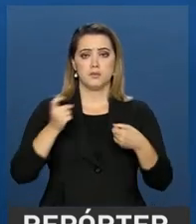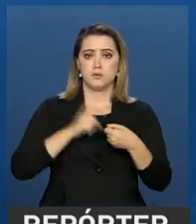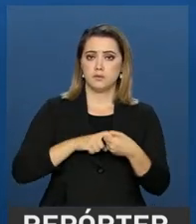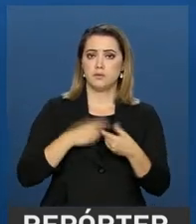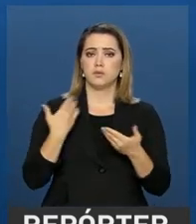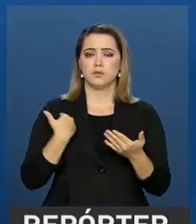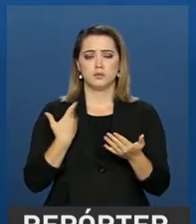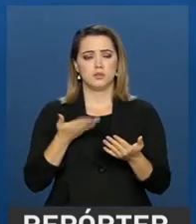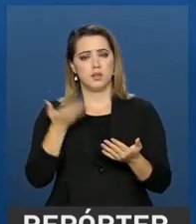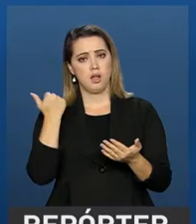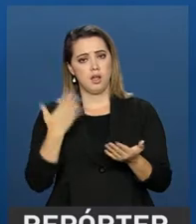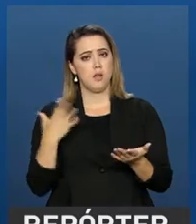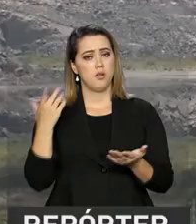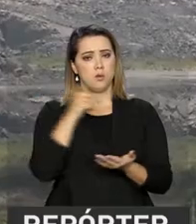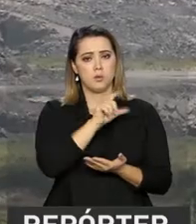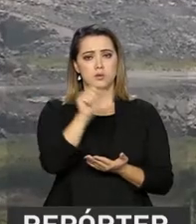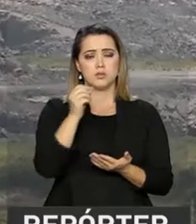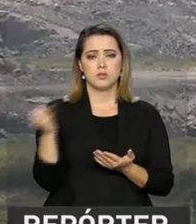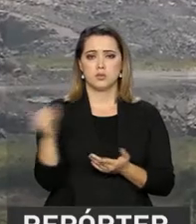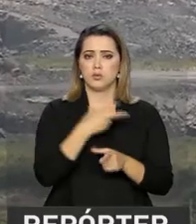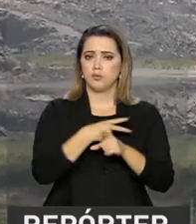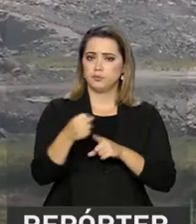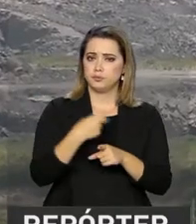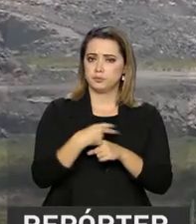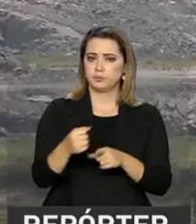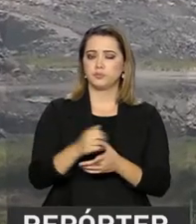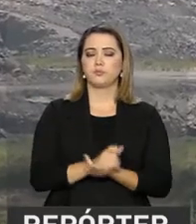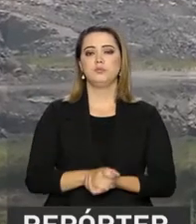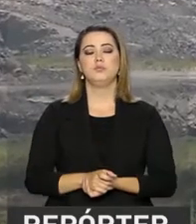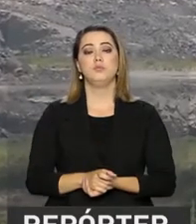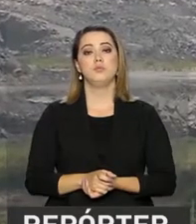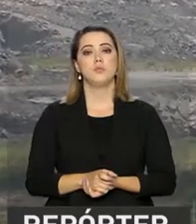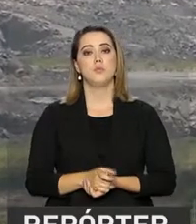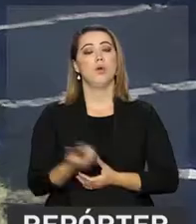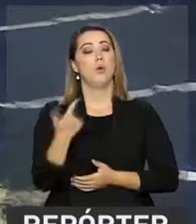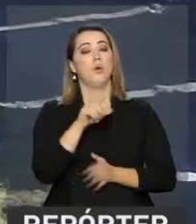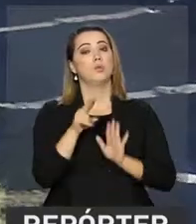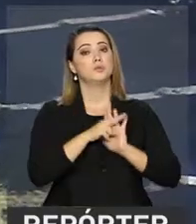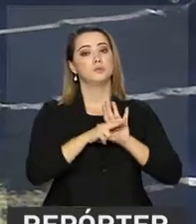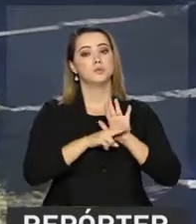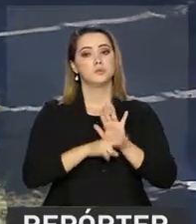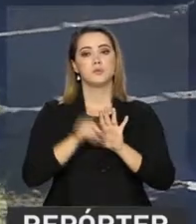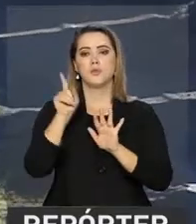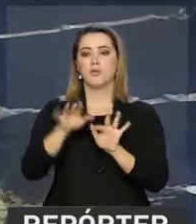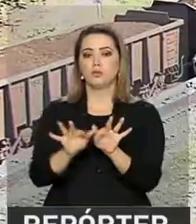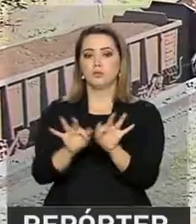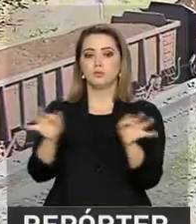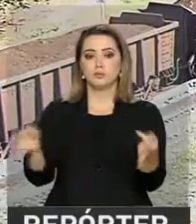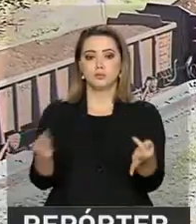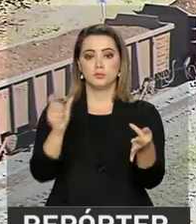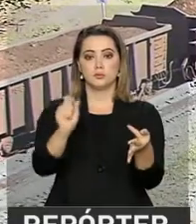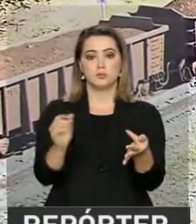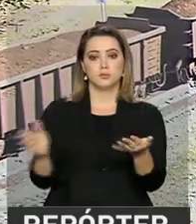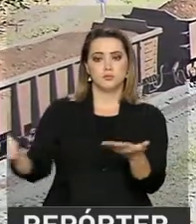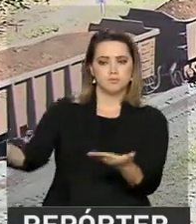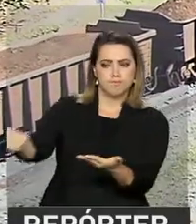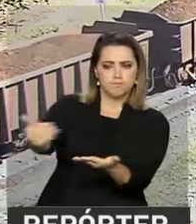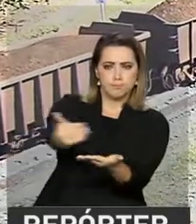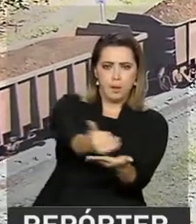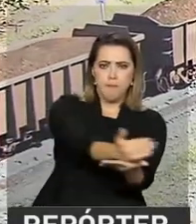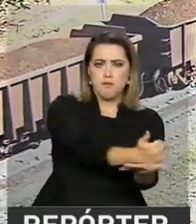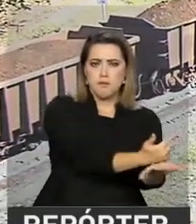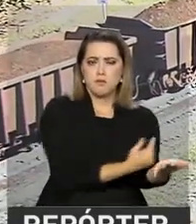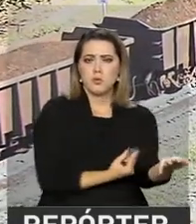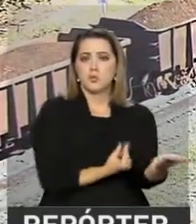os anos perdidos e avançar outra medida do programa de revitalização é a simplificação da arrecadação e distribuição